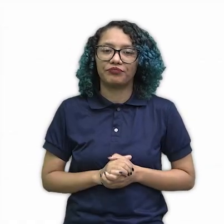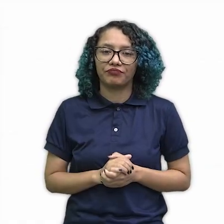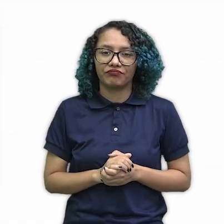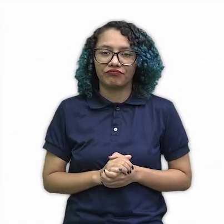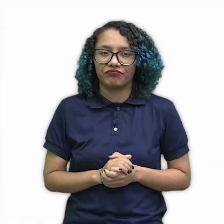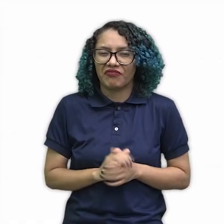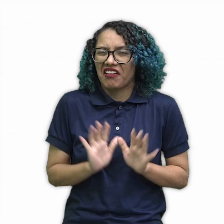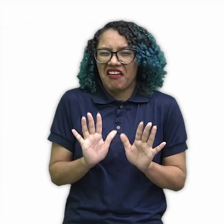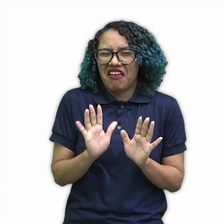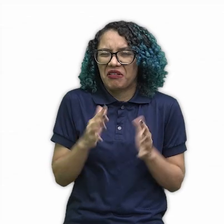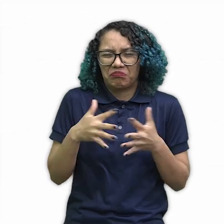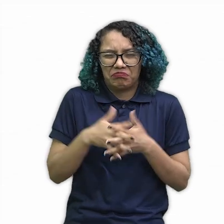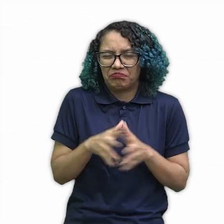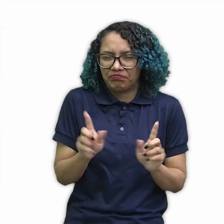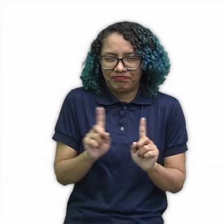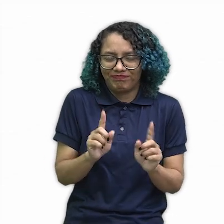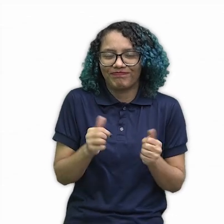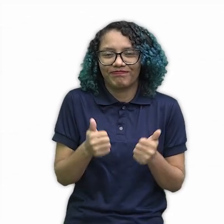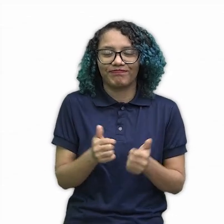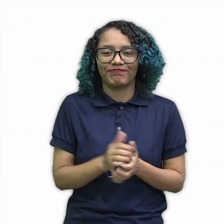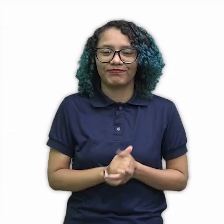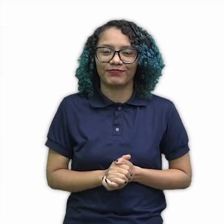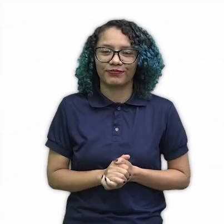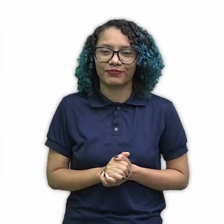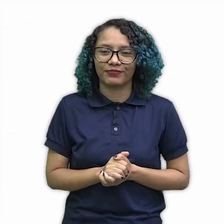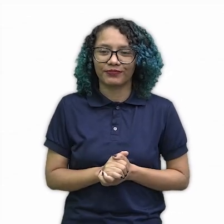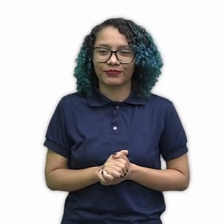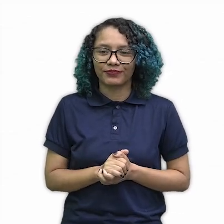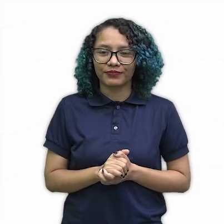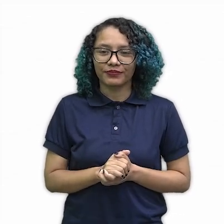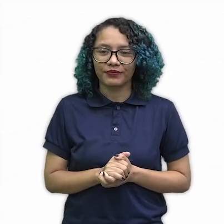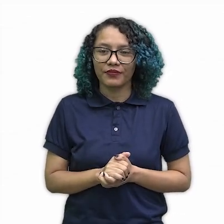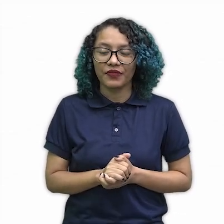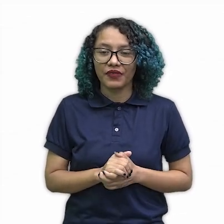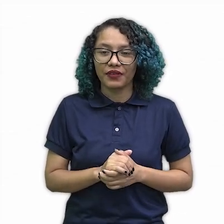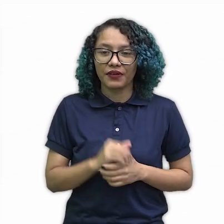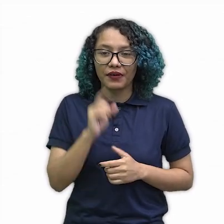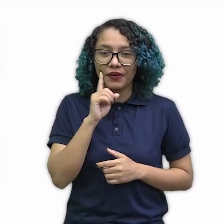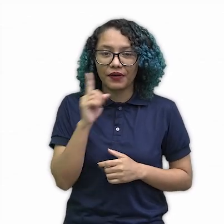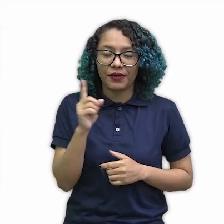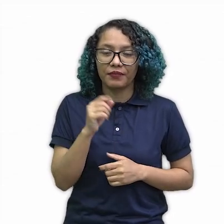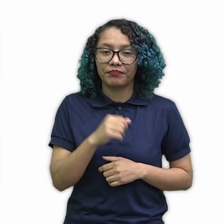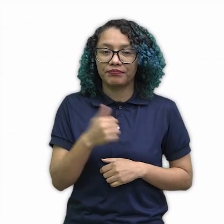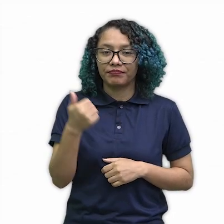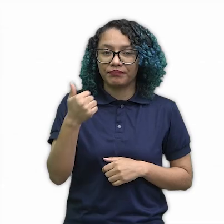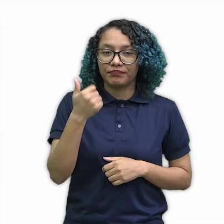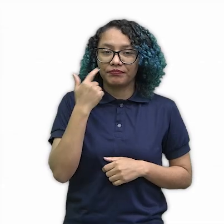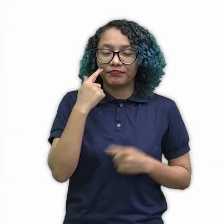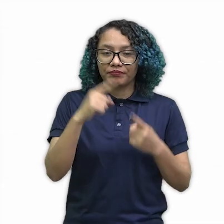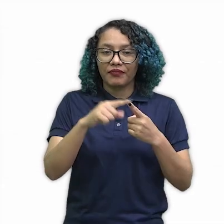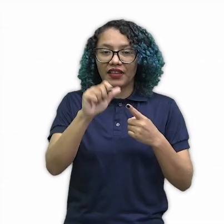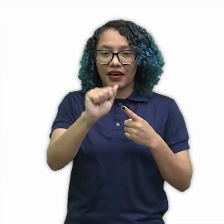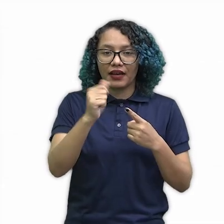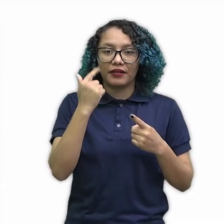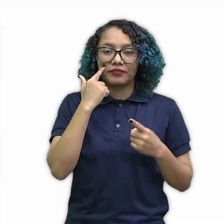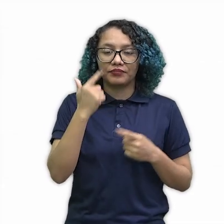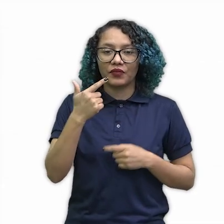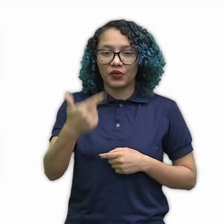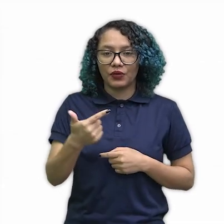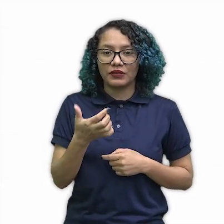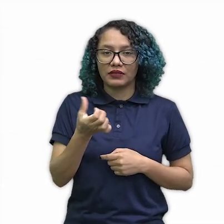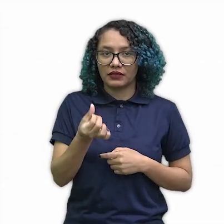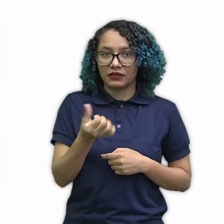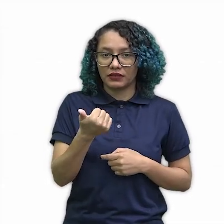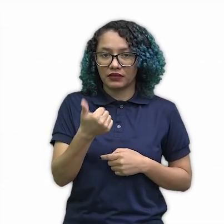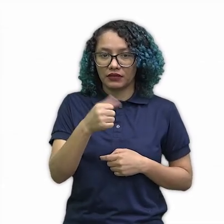não é algo tão complicado assim, tá? Então, acompanhe comigo então aí na letra A, por exemplo, nós temos uma sequência, ó,